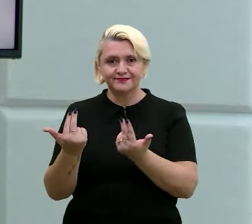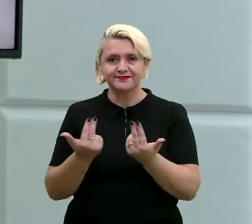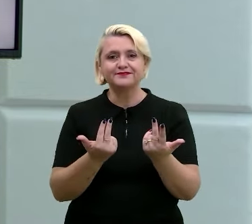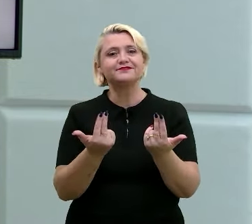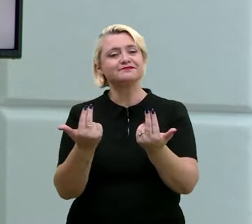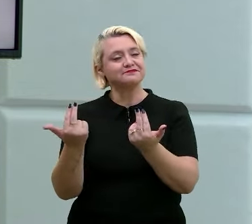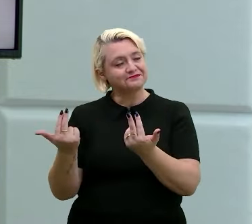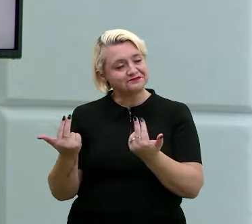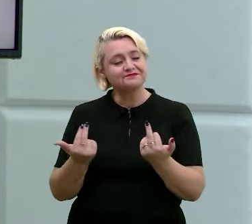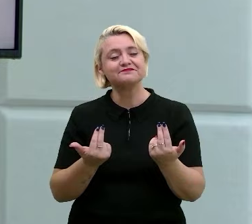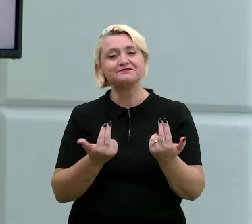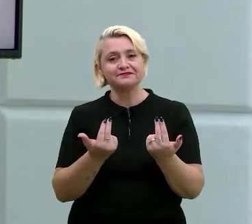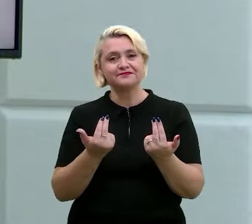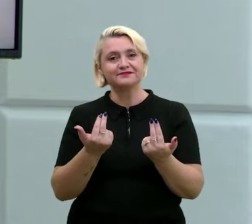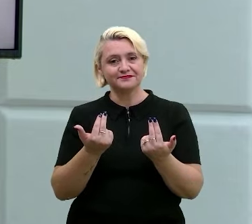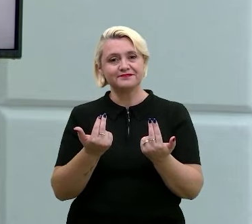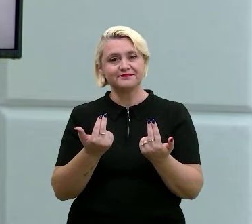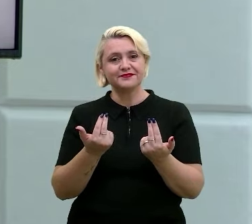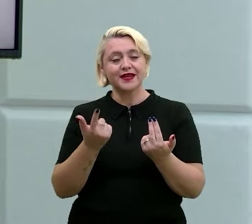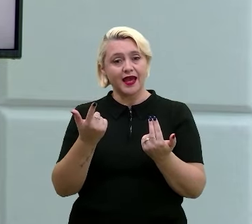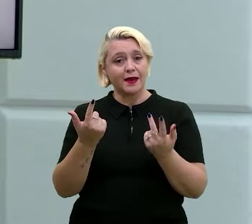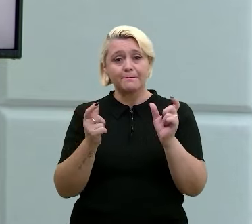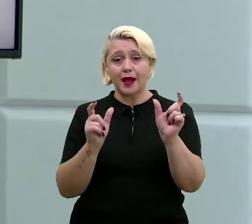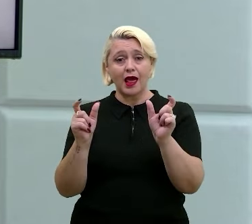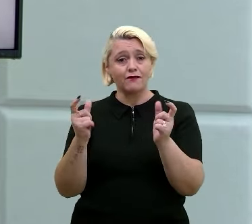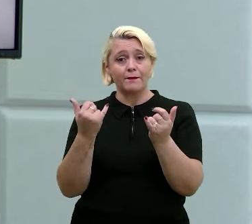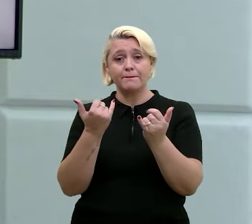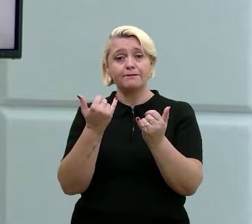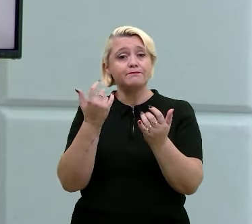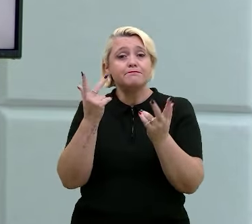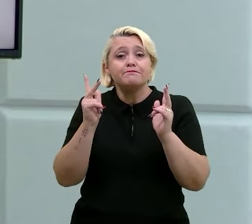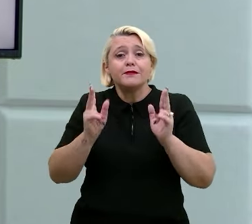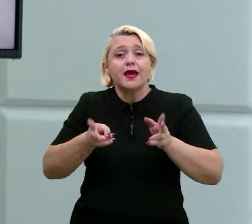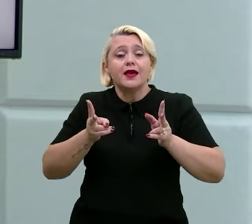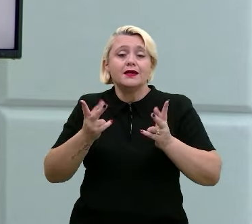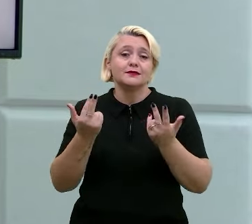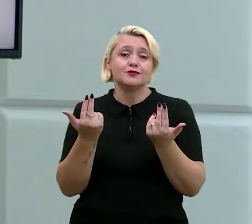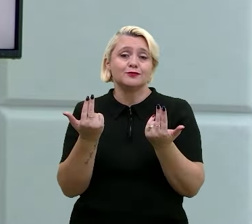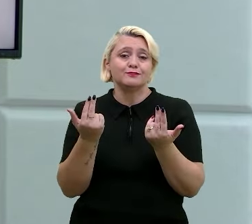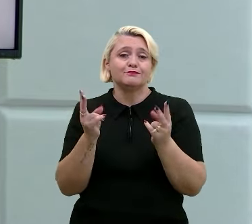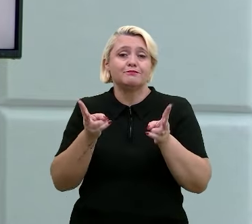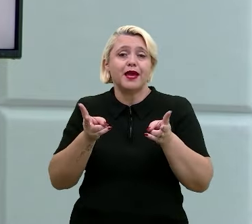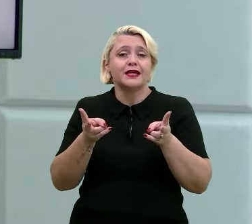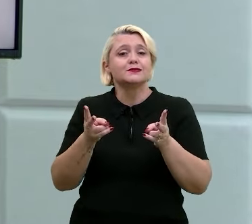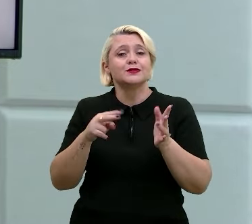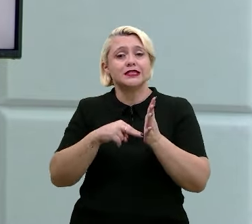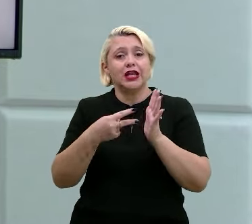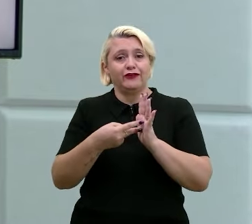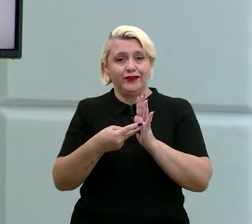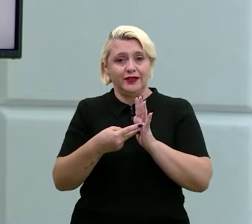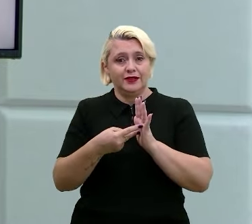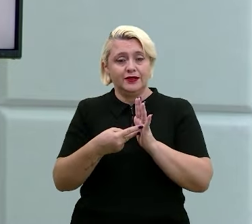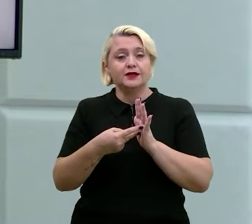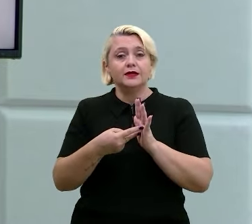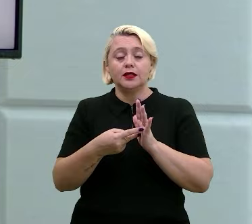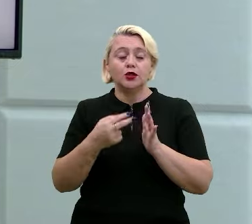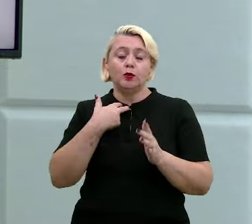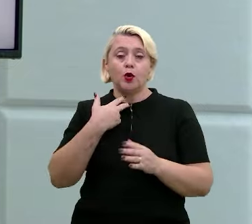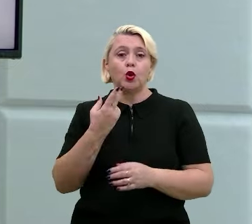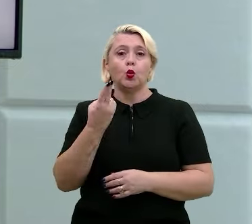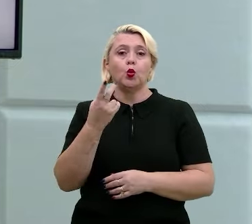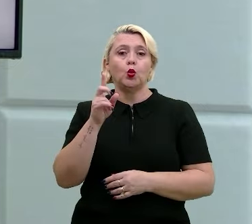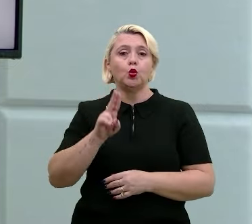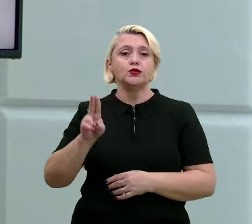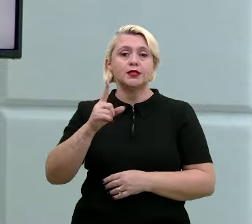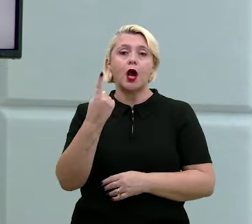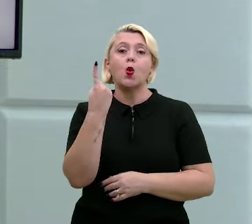são sinônimos, ou seja, eles são equivalentes, eles são parecidos. Então, você não deve usar um só na